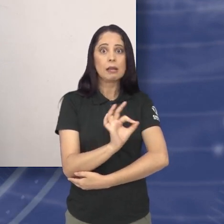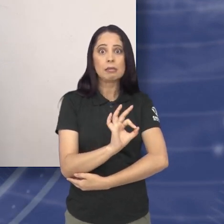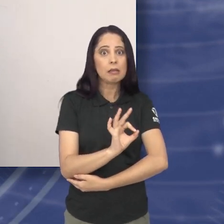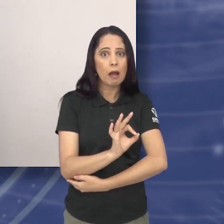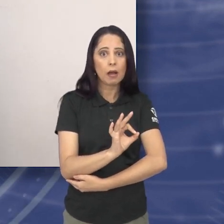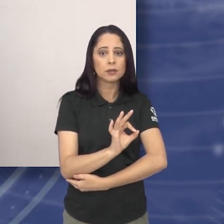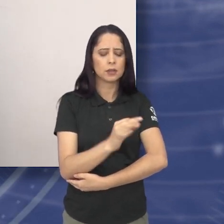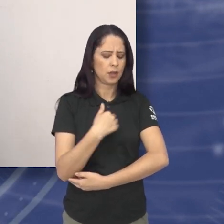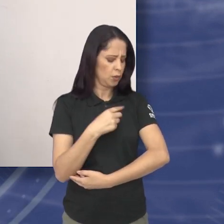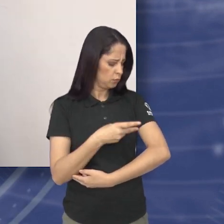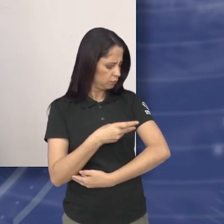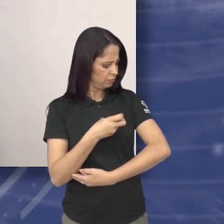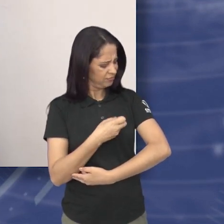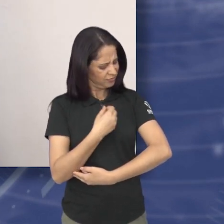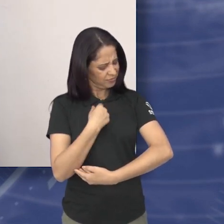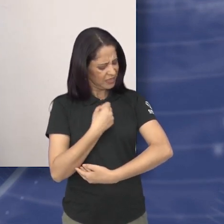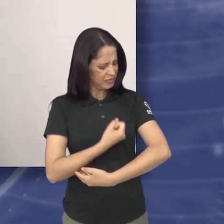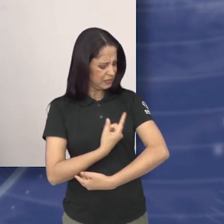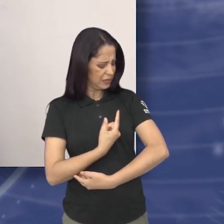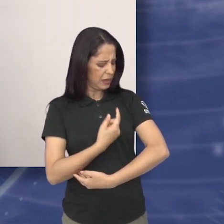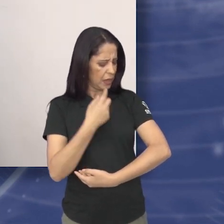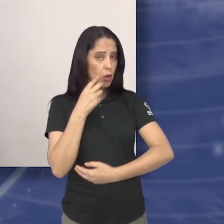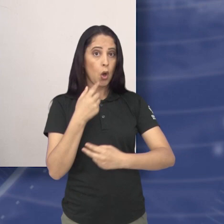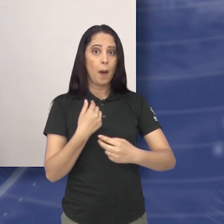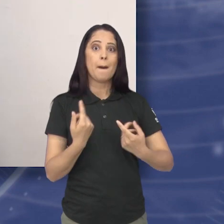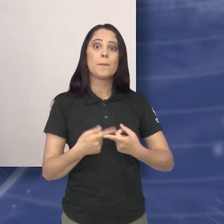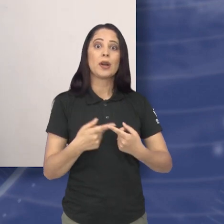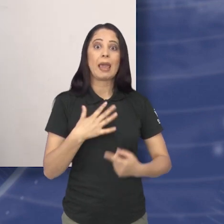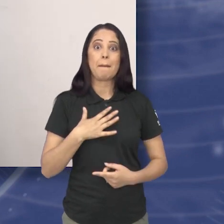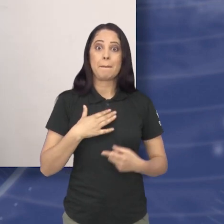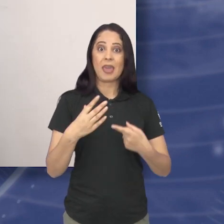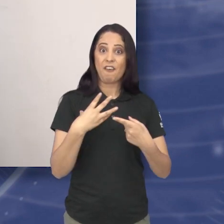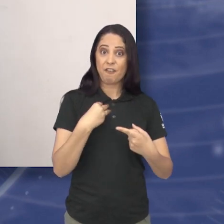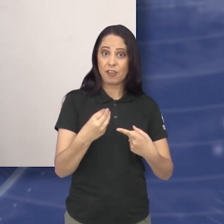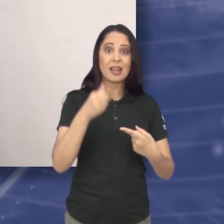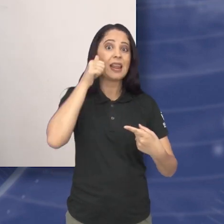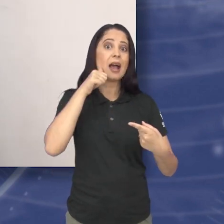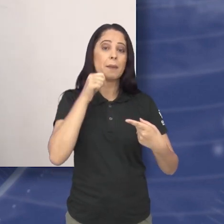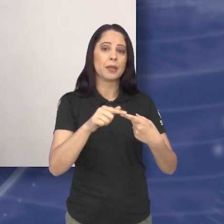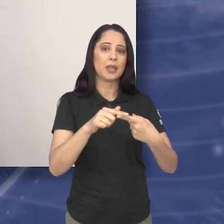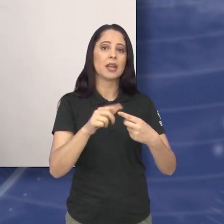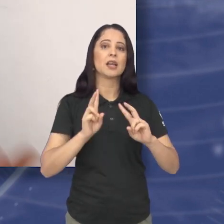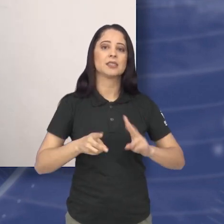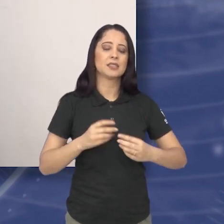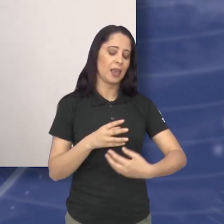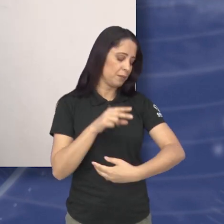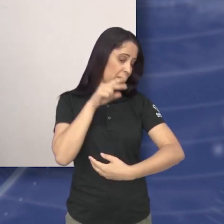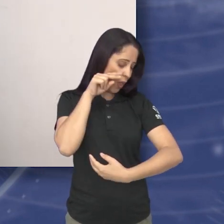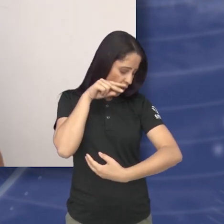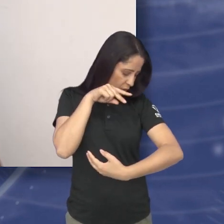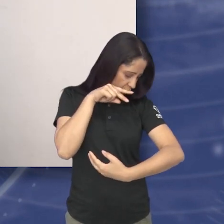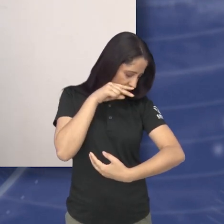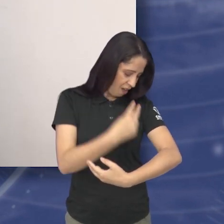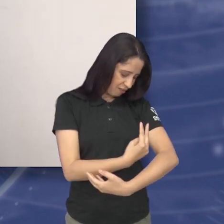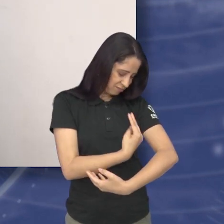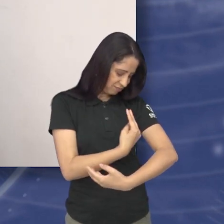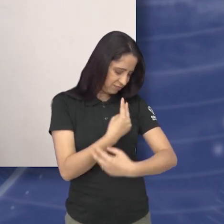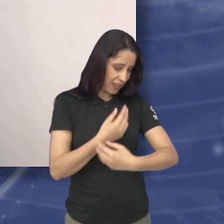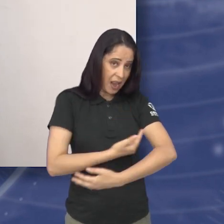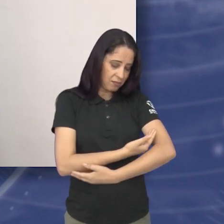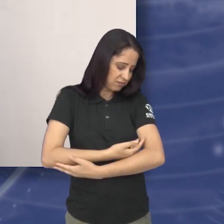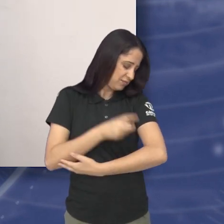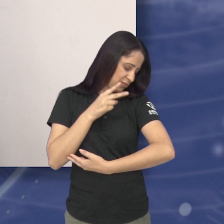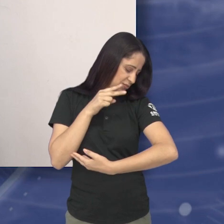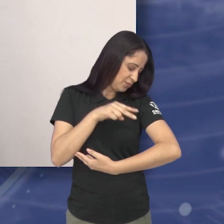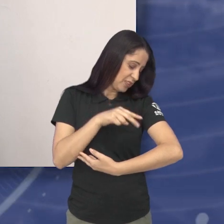Então, eu já achei isso muito estranho, porque a minha filha sempre trocou olhares comigo. E sempre sorria, e era um momento muito feliz para